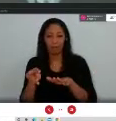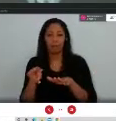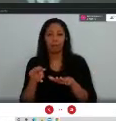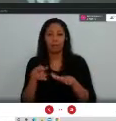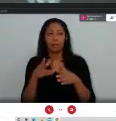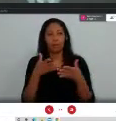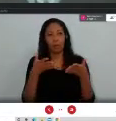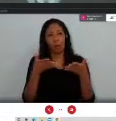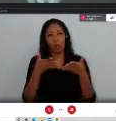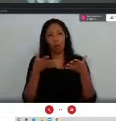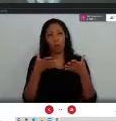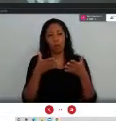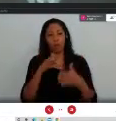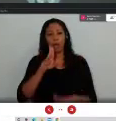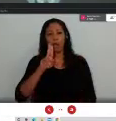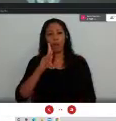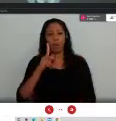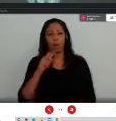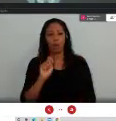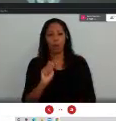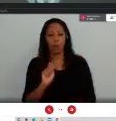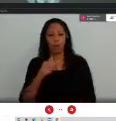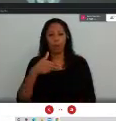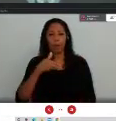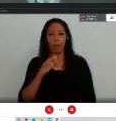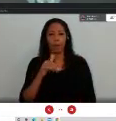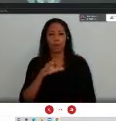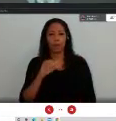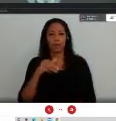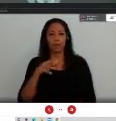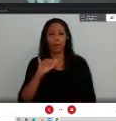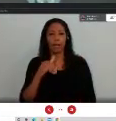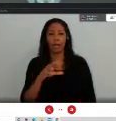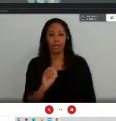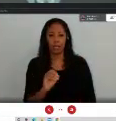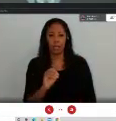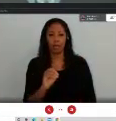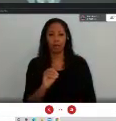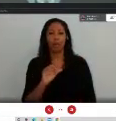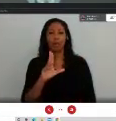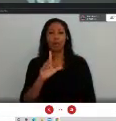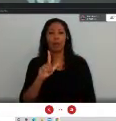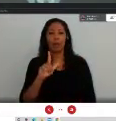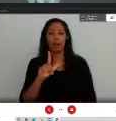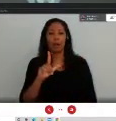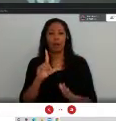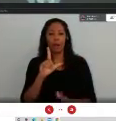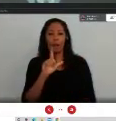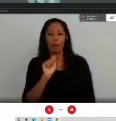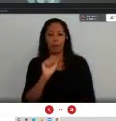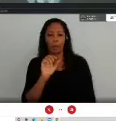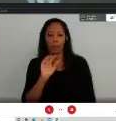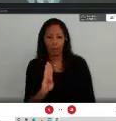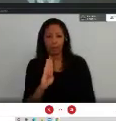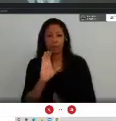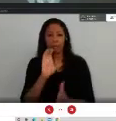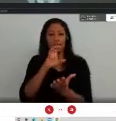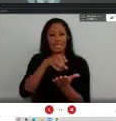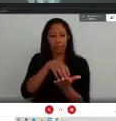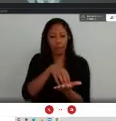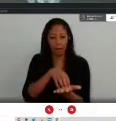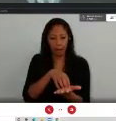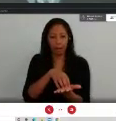a UPA, o Máximo Marinho e o Laboratório Central fazem a coleta dos exames de SWAB.